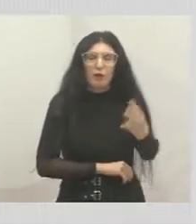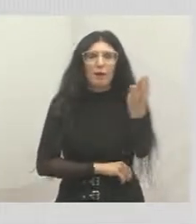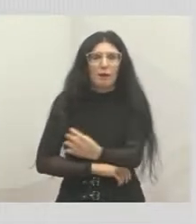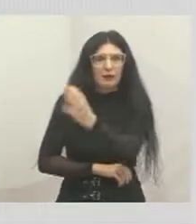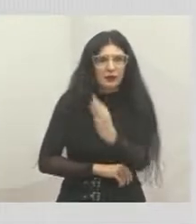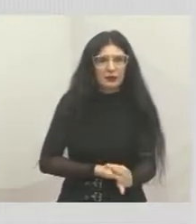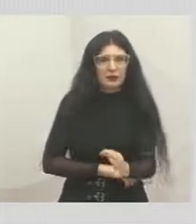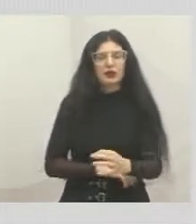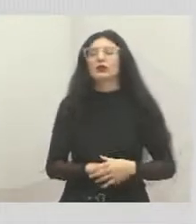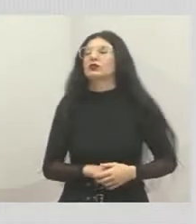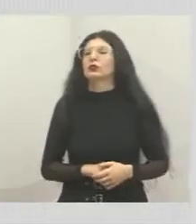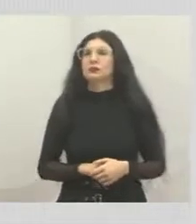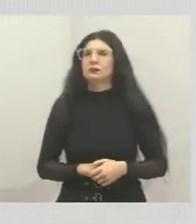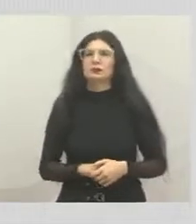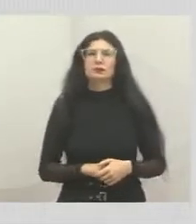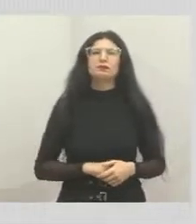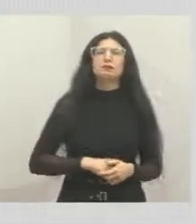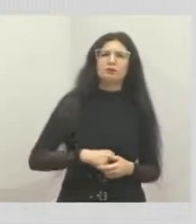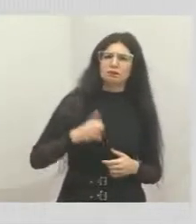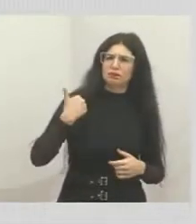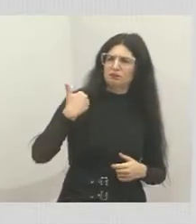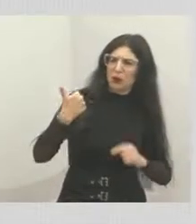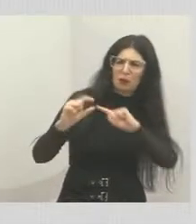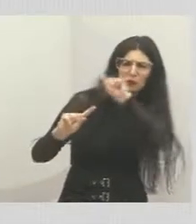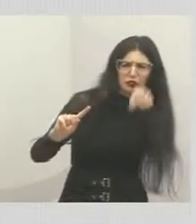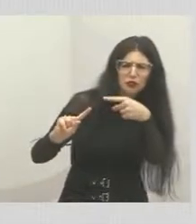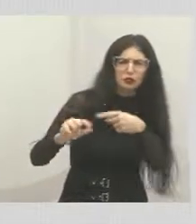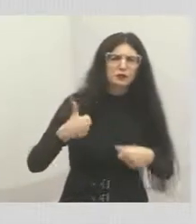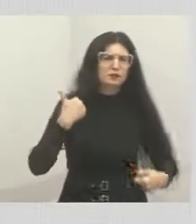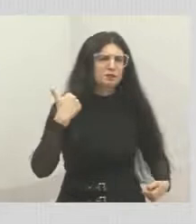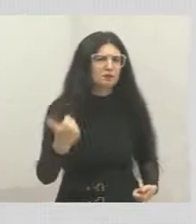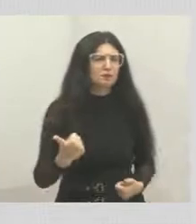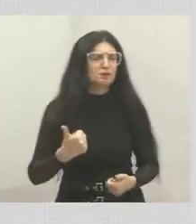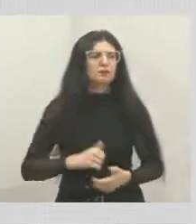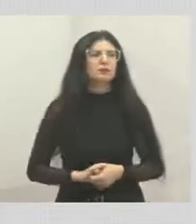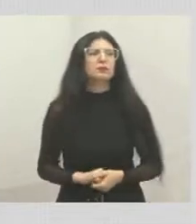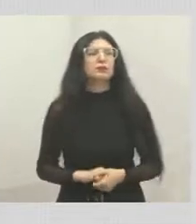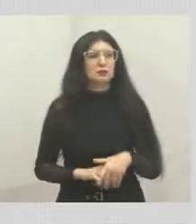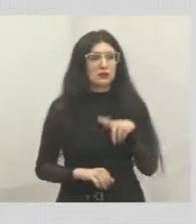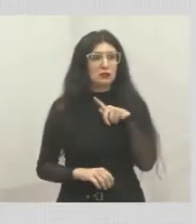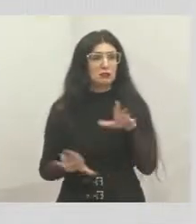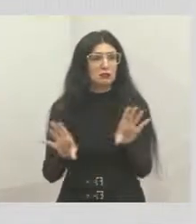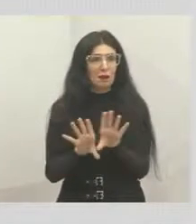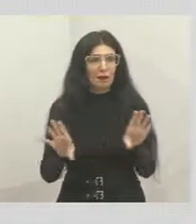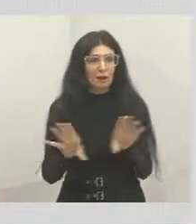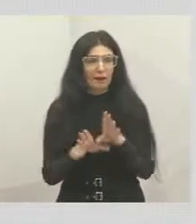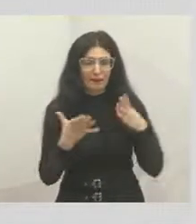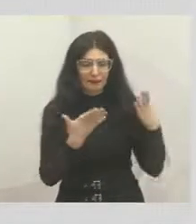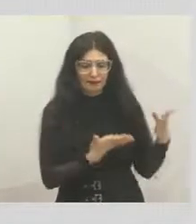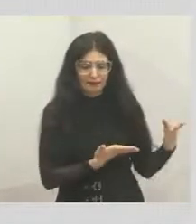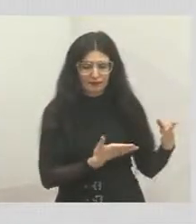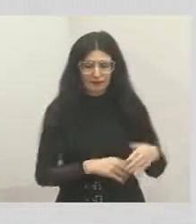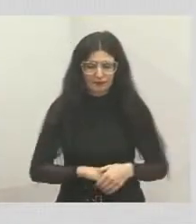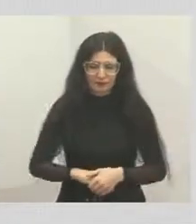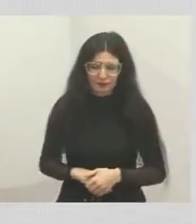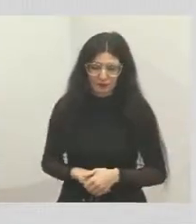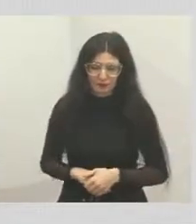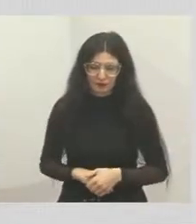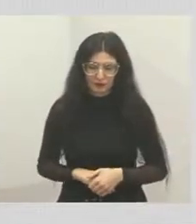64,54% de atingimento da meta provisionada. Temos aqui a receita